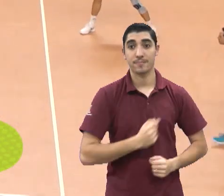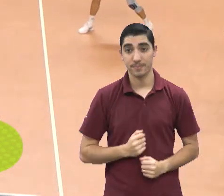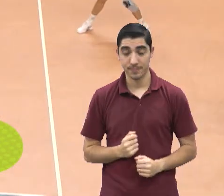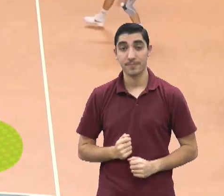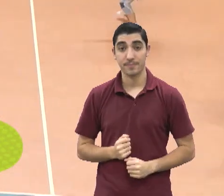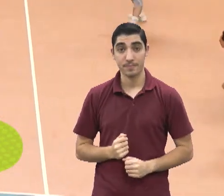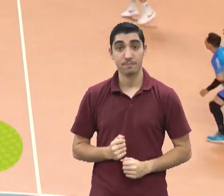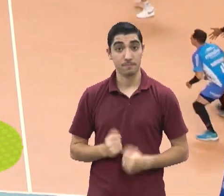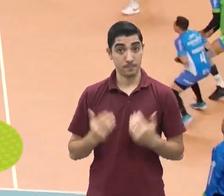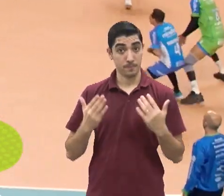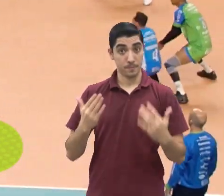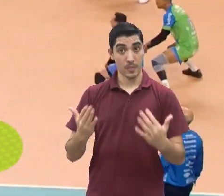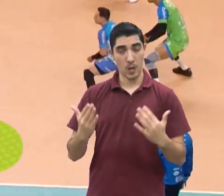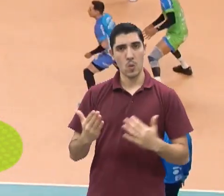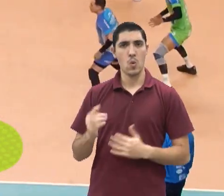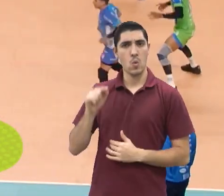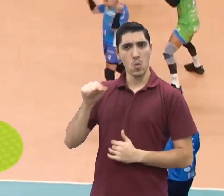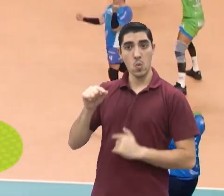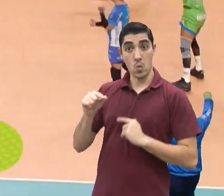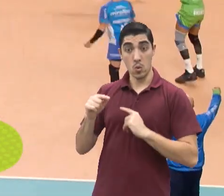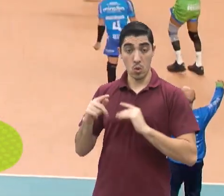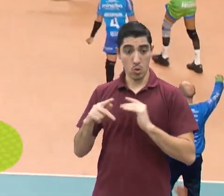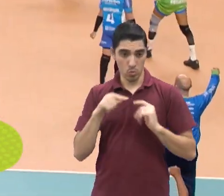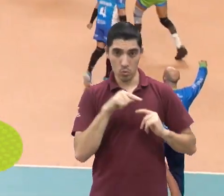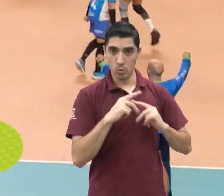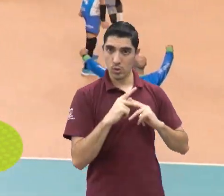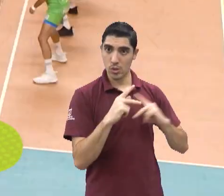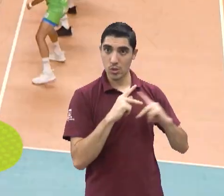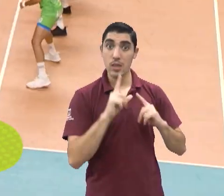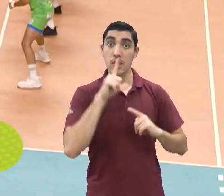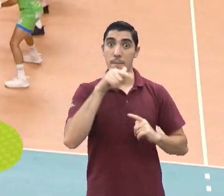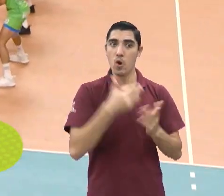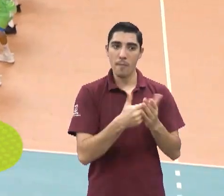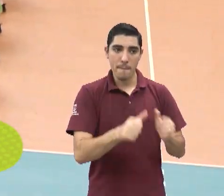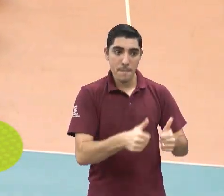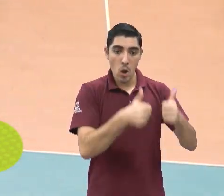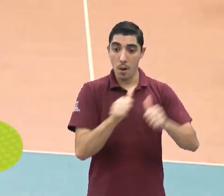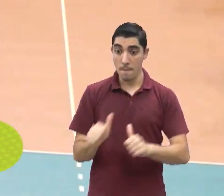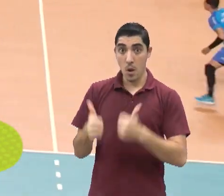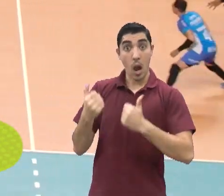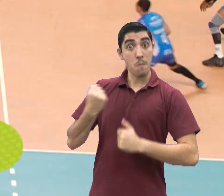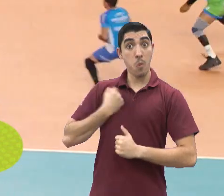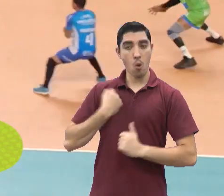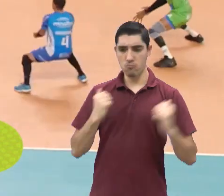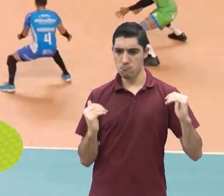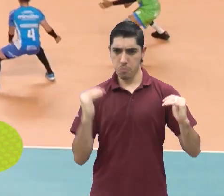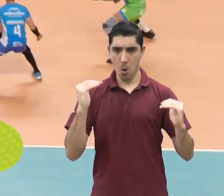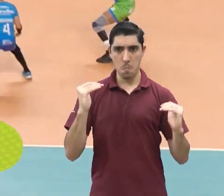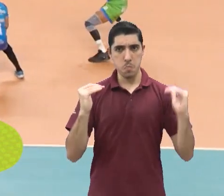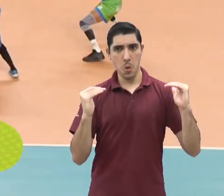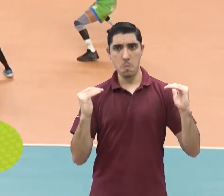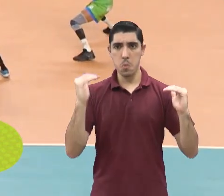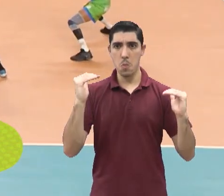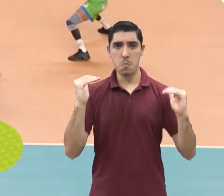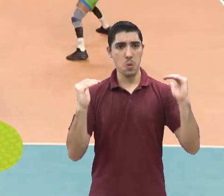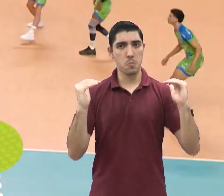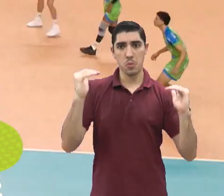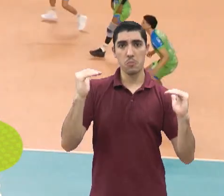Com a mão um pouco mais calibrada, as equipes trocaram pontos sem deixar o adversário desgarrar no